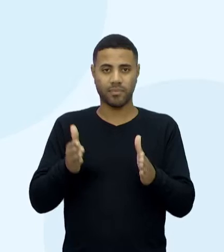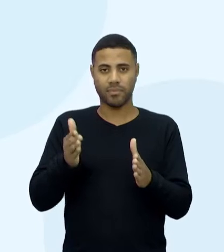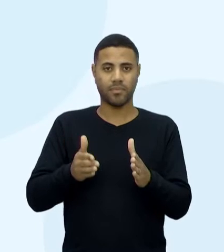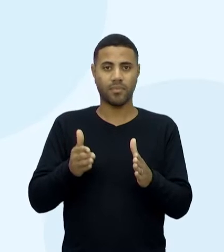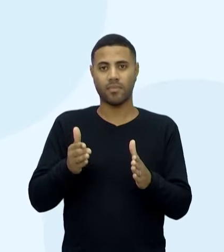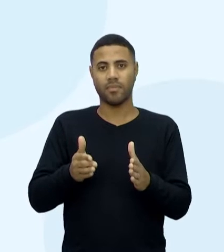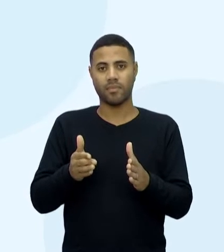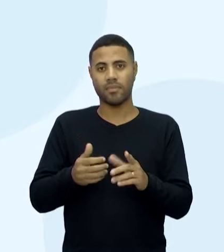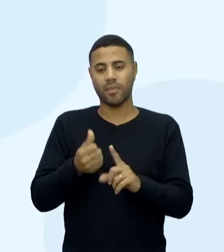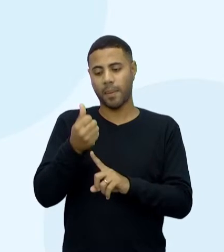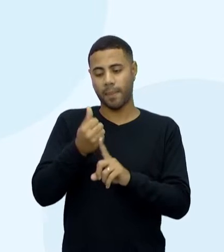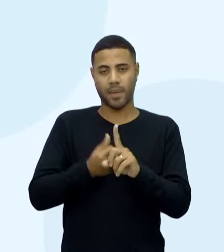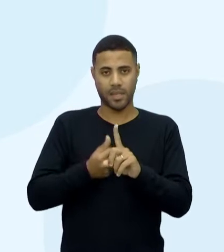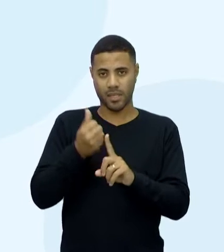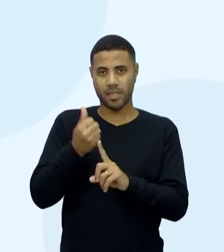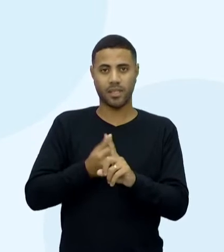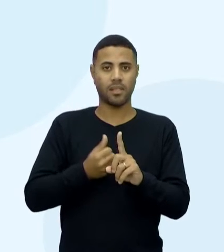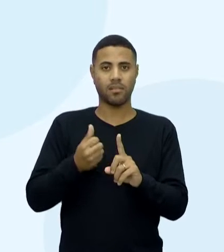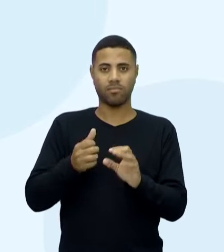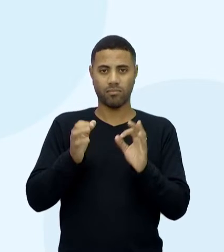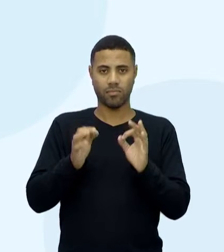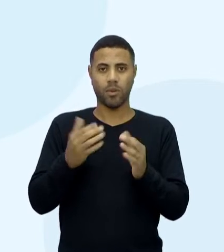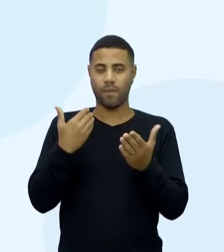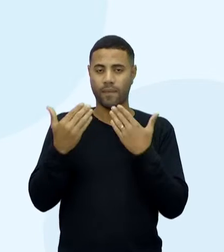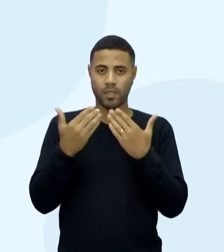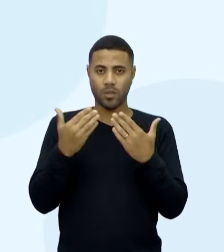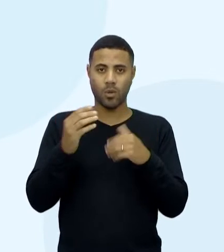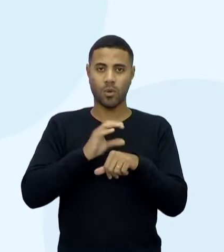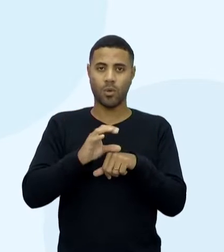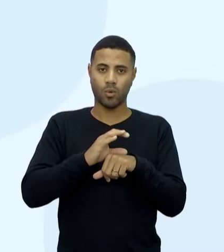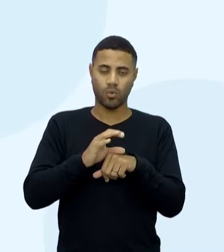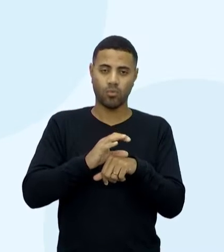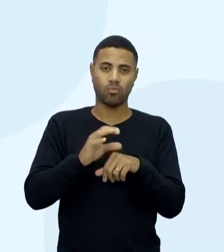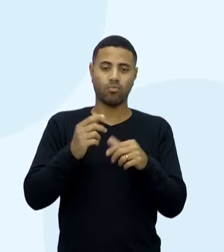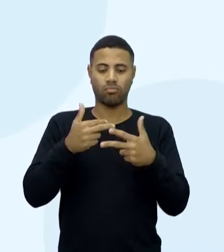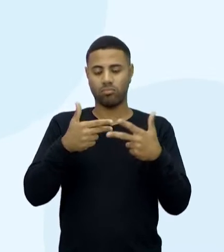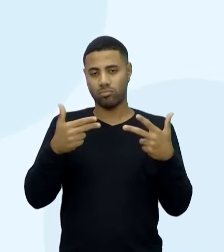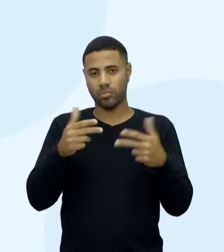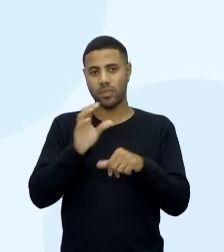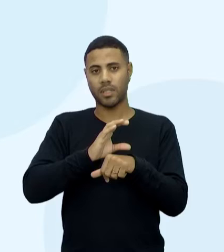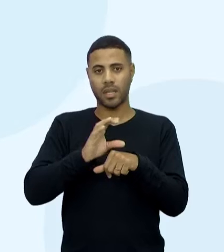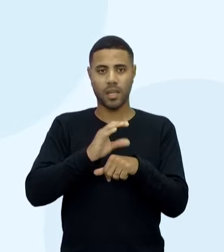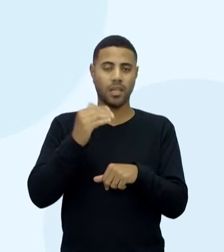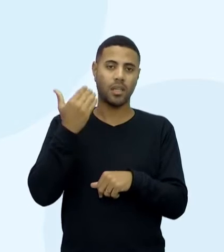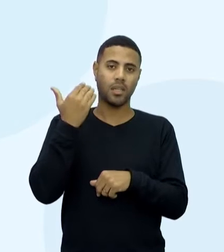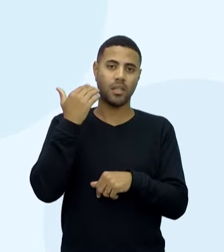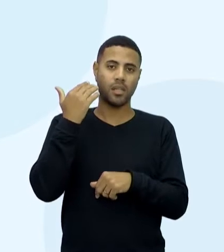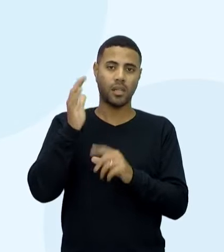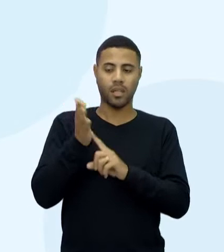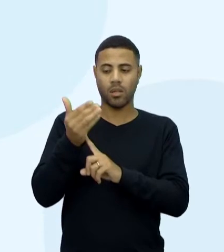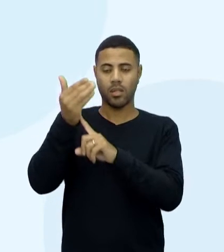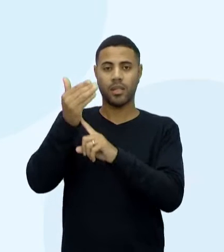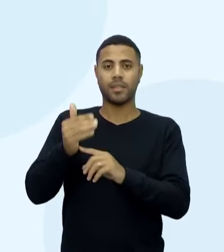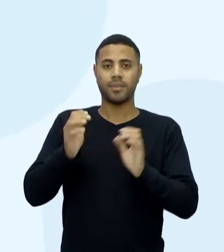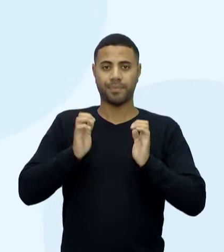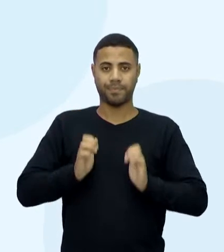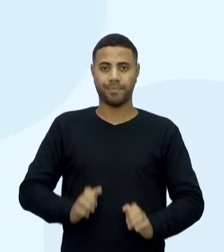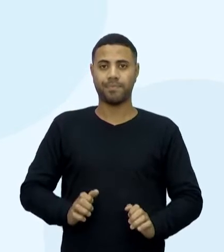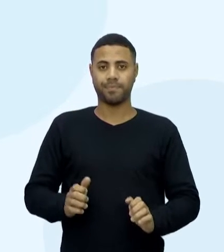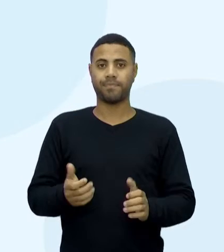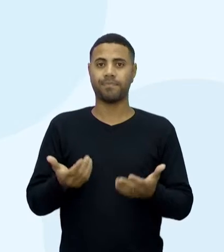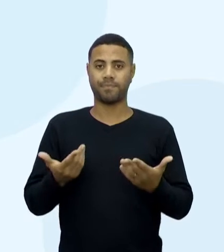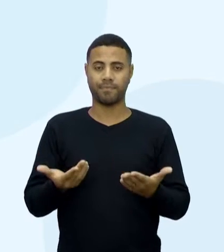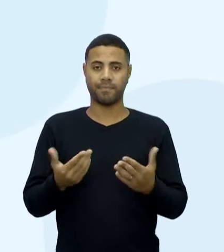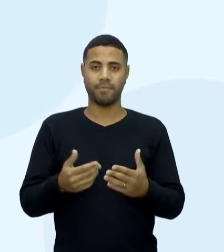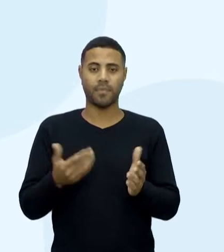aí um semestre em que a gente conversou né sobre Ciência Tecnologia e ética portanto com